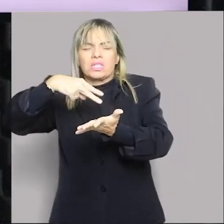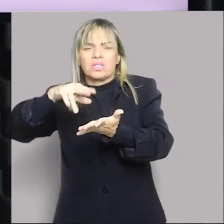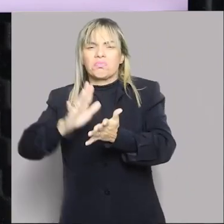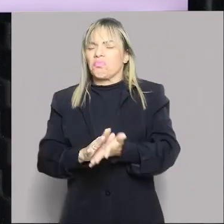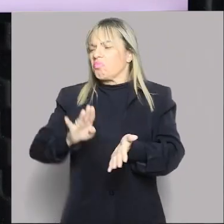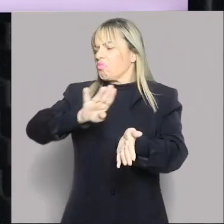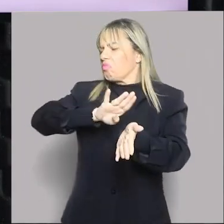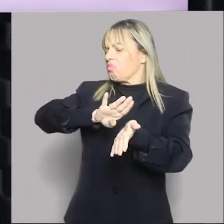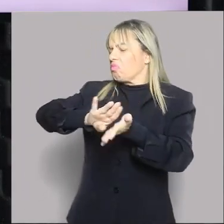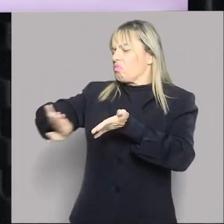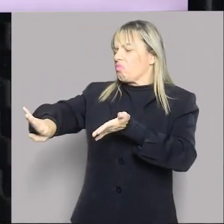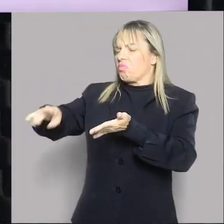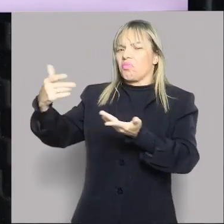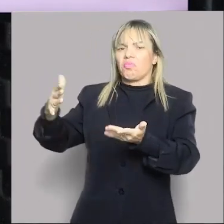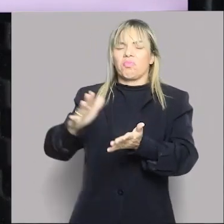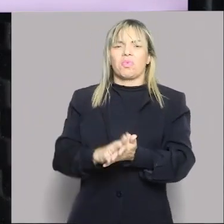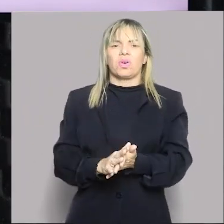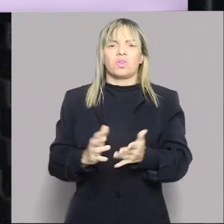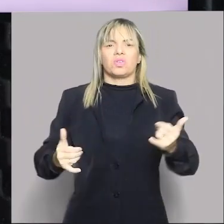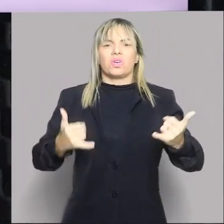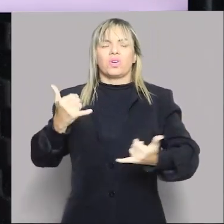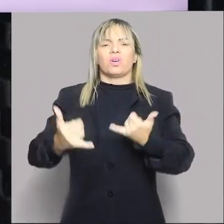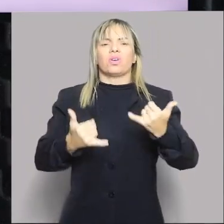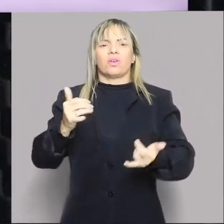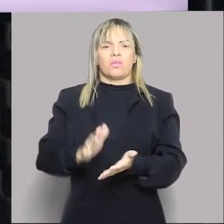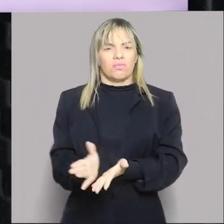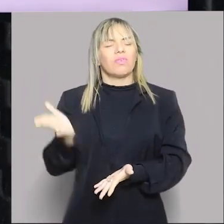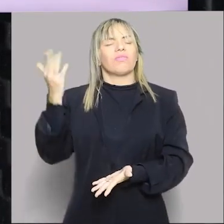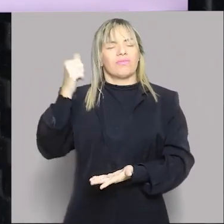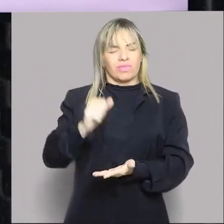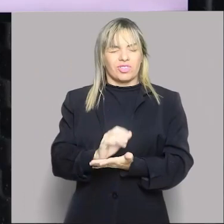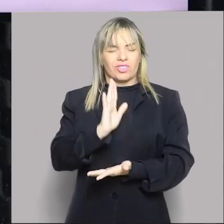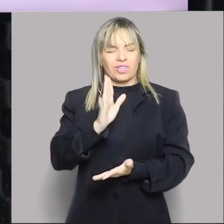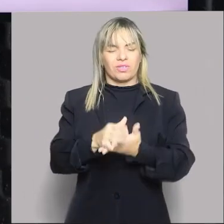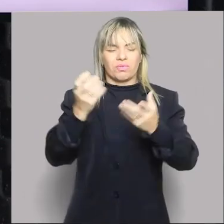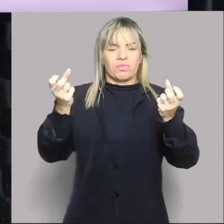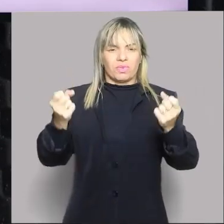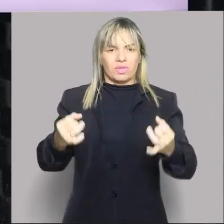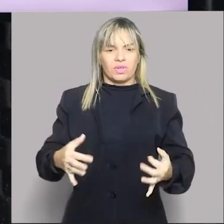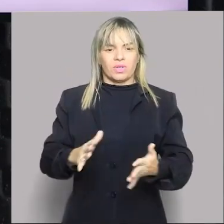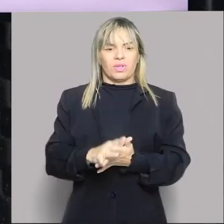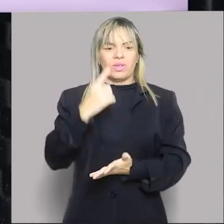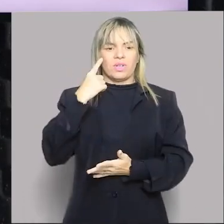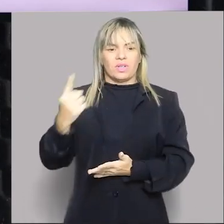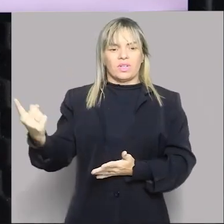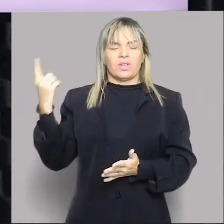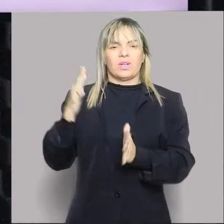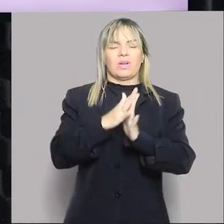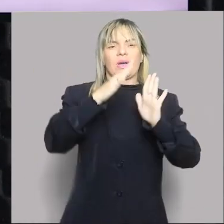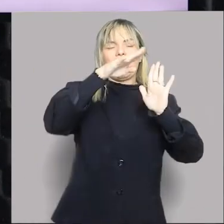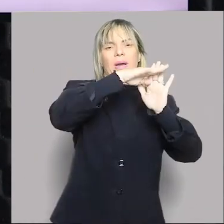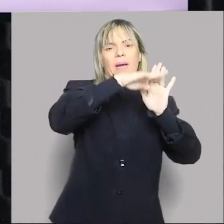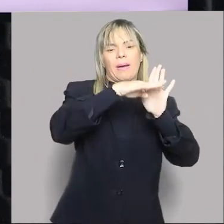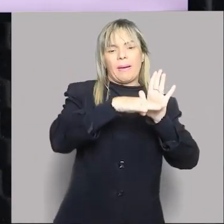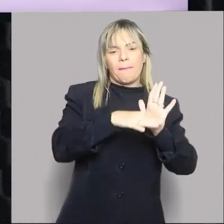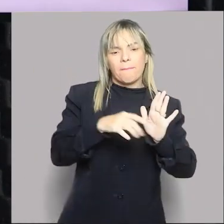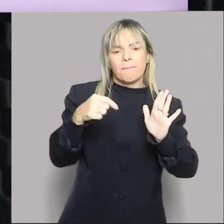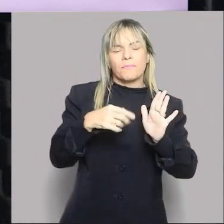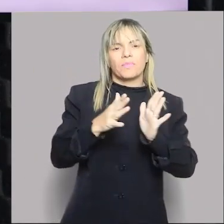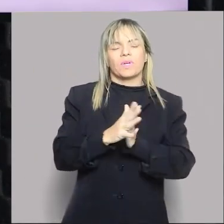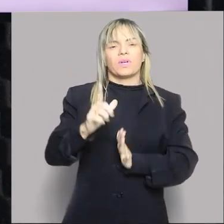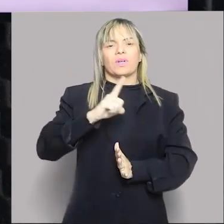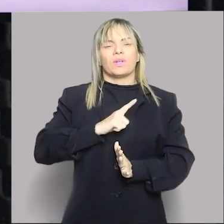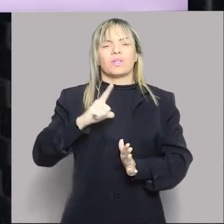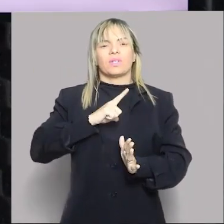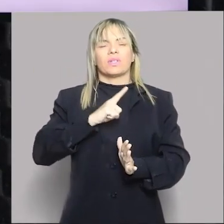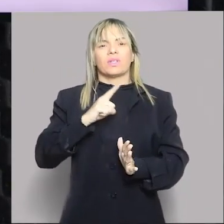vamos tirar games. Pois é, gente, vai já falar sobre isso. Essas categorias, elas têm classificações. E